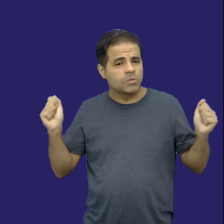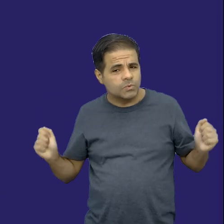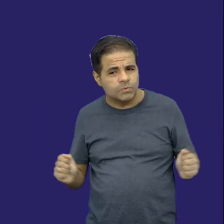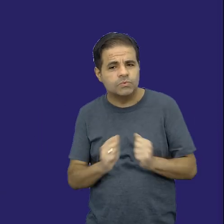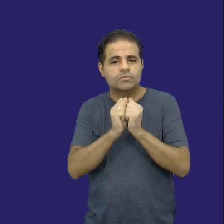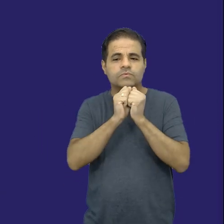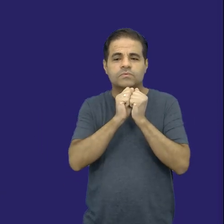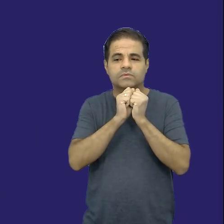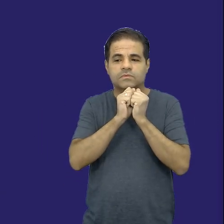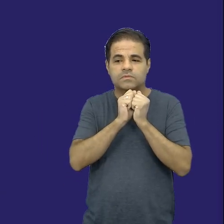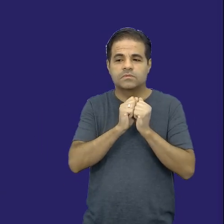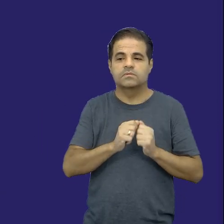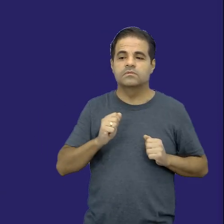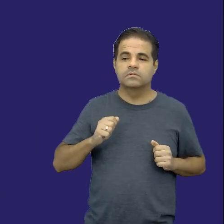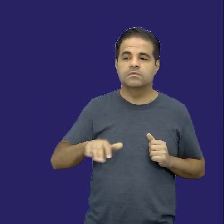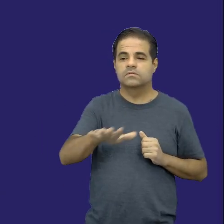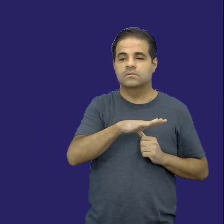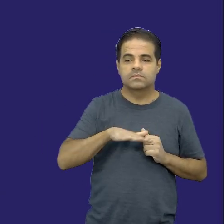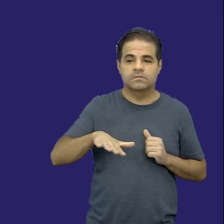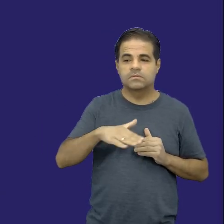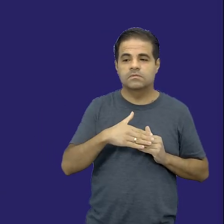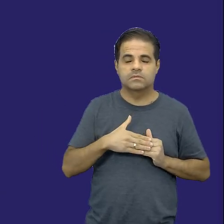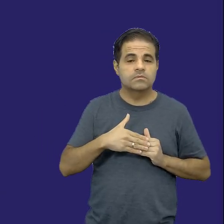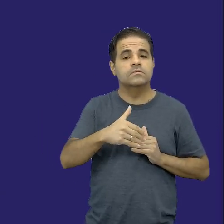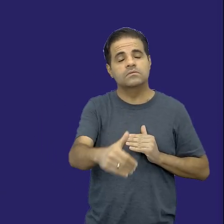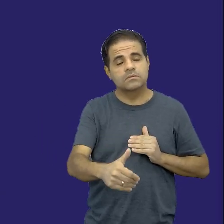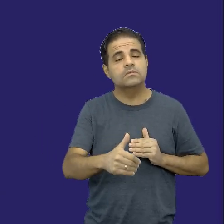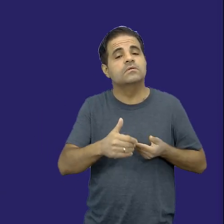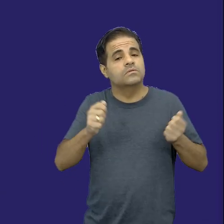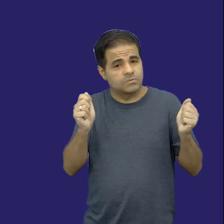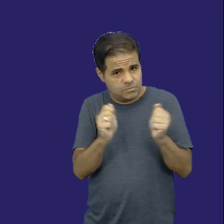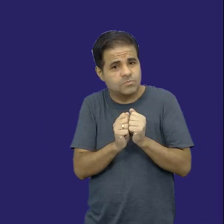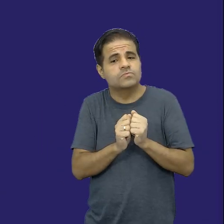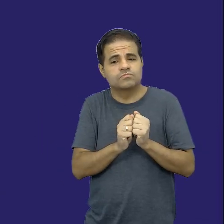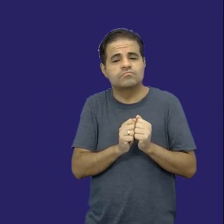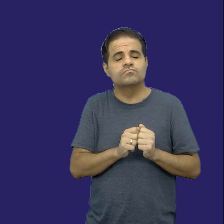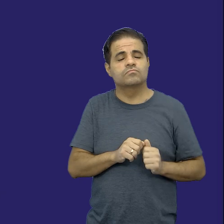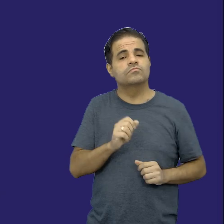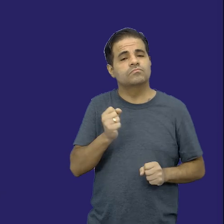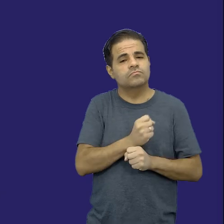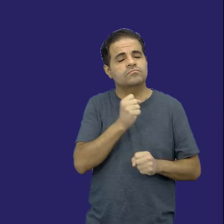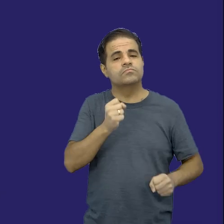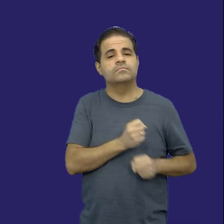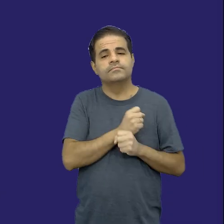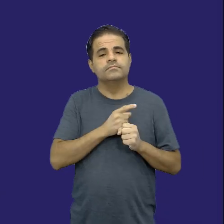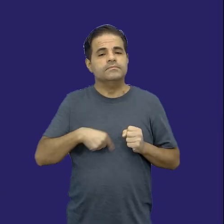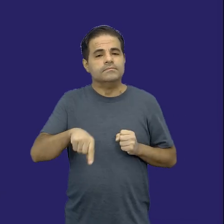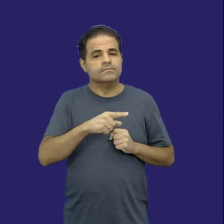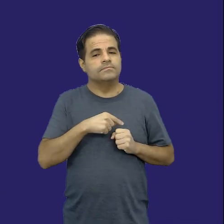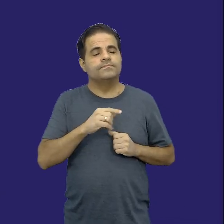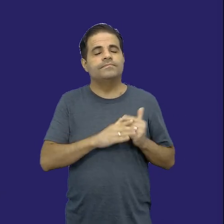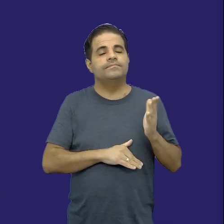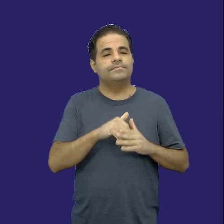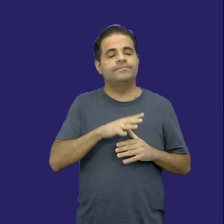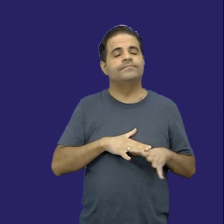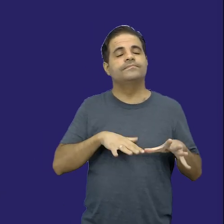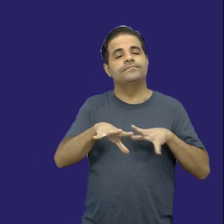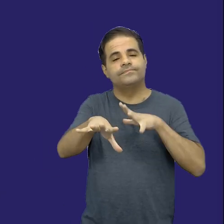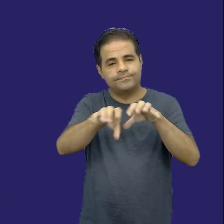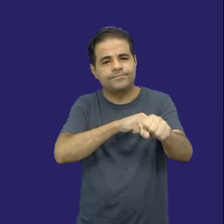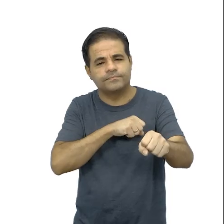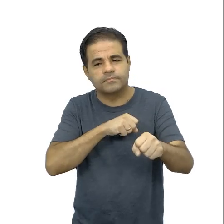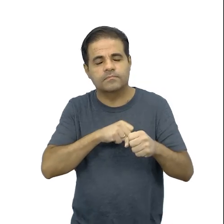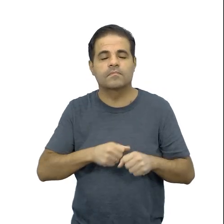juntar uma coisa com outra, e aí, cada vez mais, nós irmos aí juntos, né, construindo aí a nossa formação,